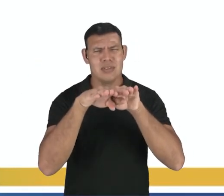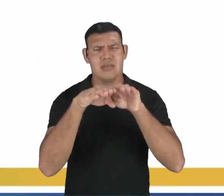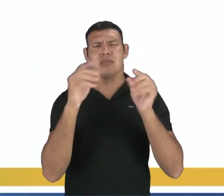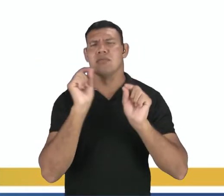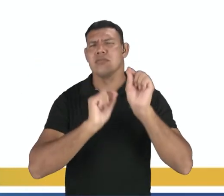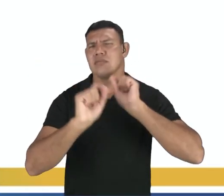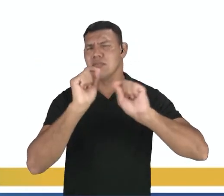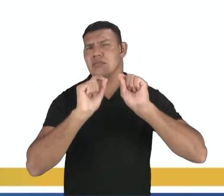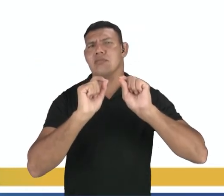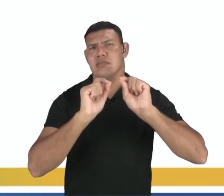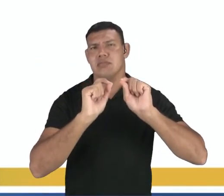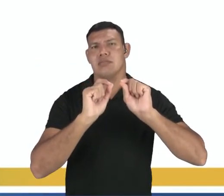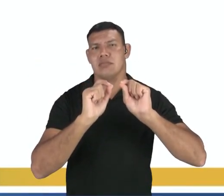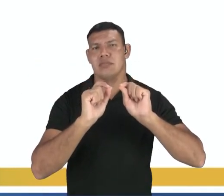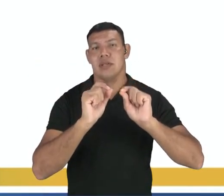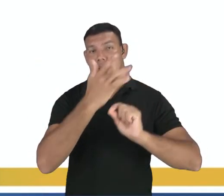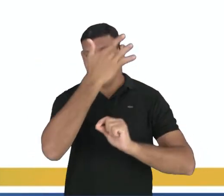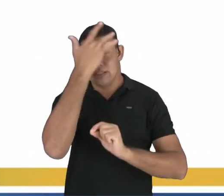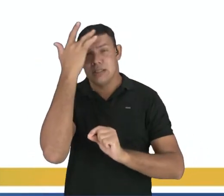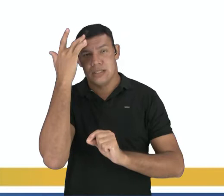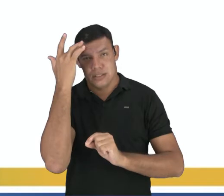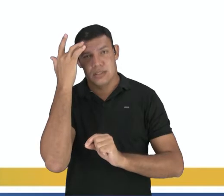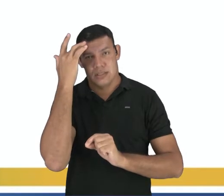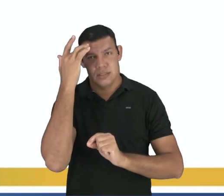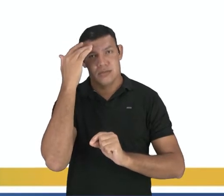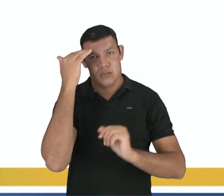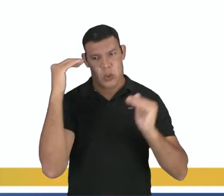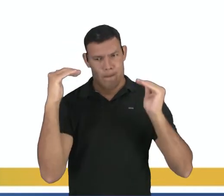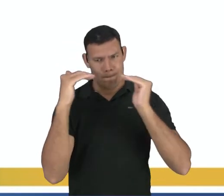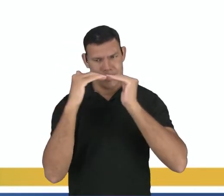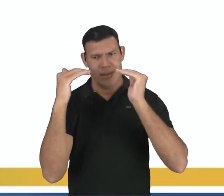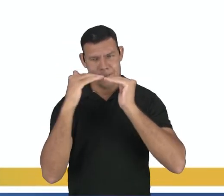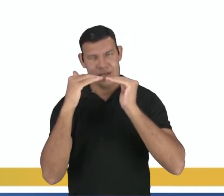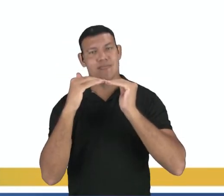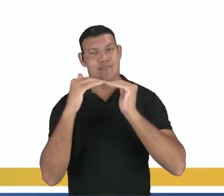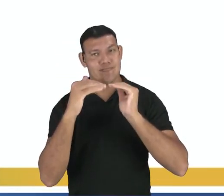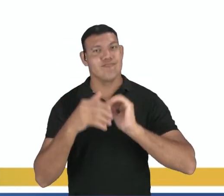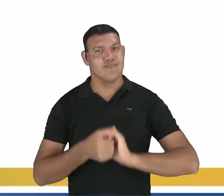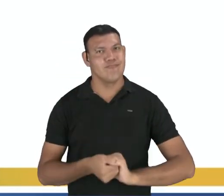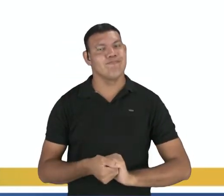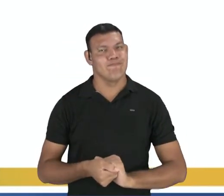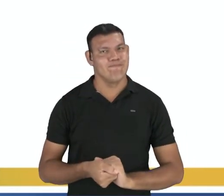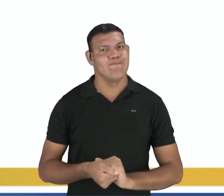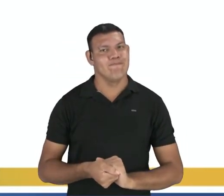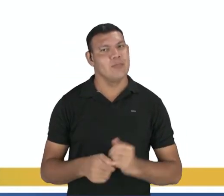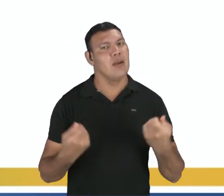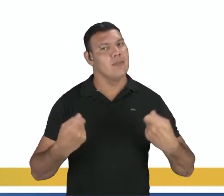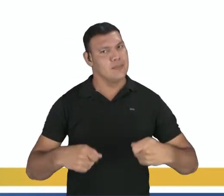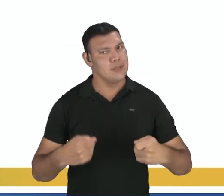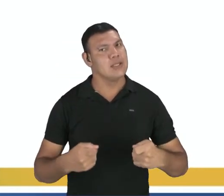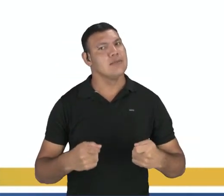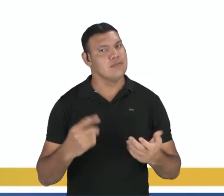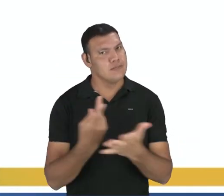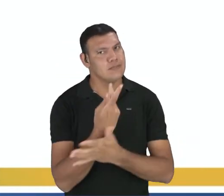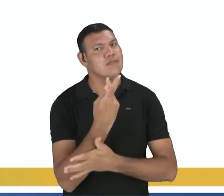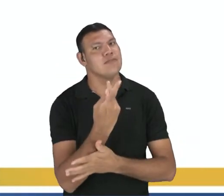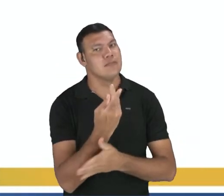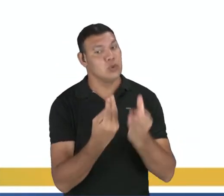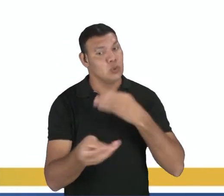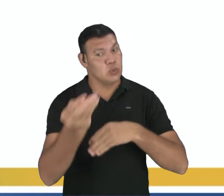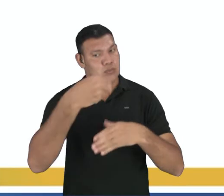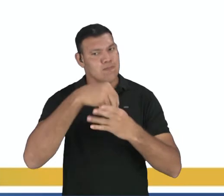isso? As pessoas elas têm que ser uma equidade, né? A equidade ela precisa existir dentro